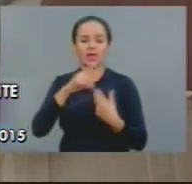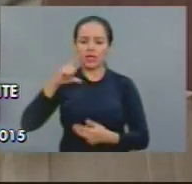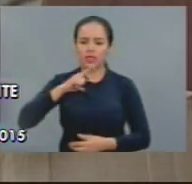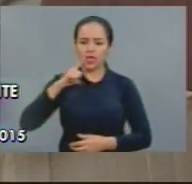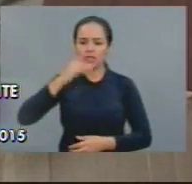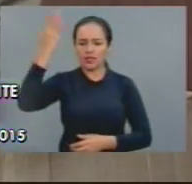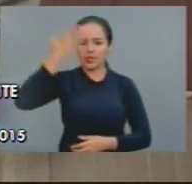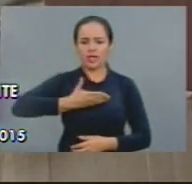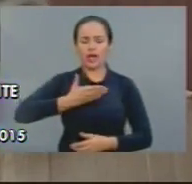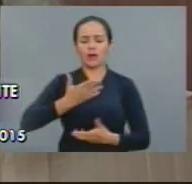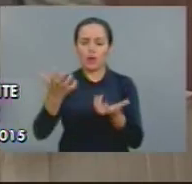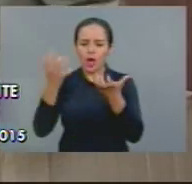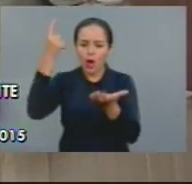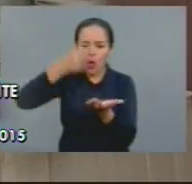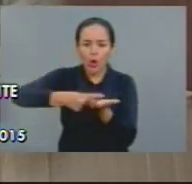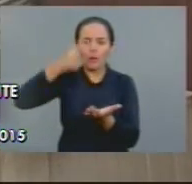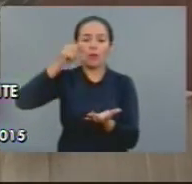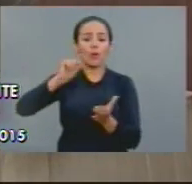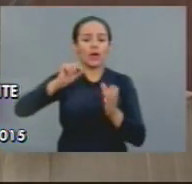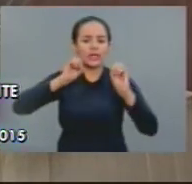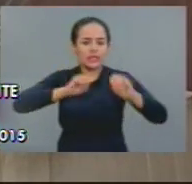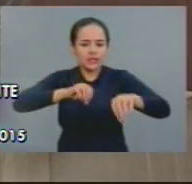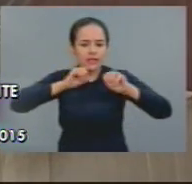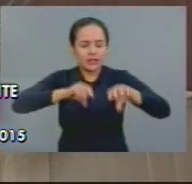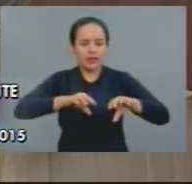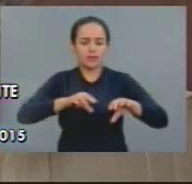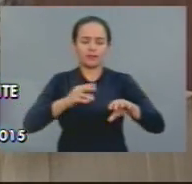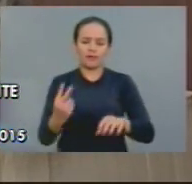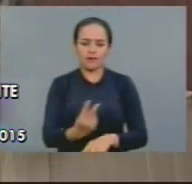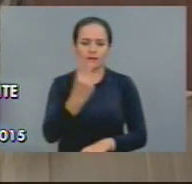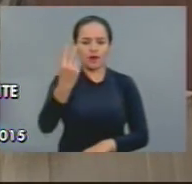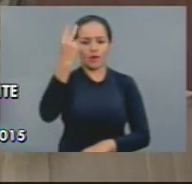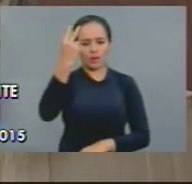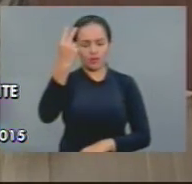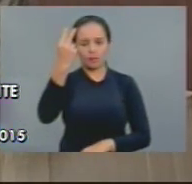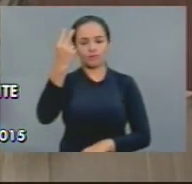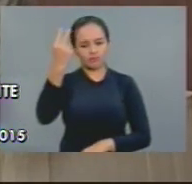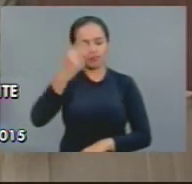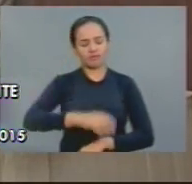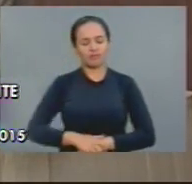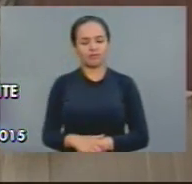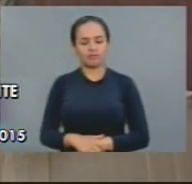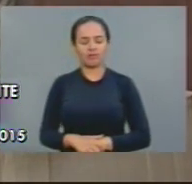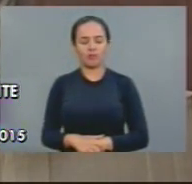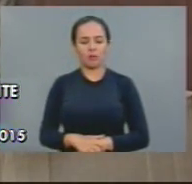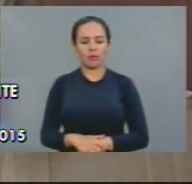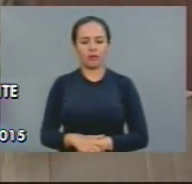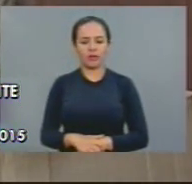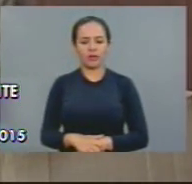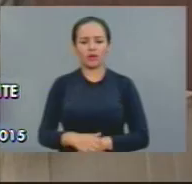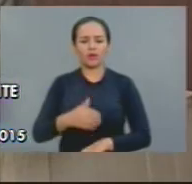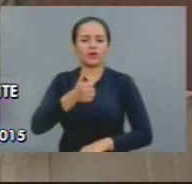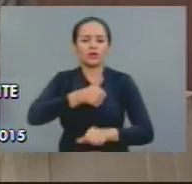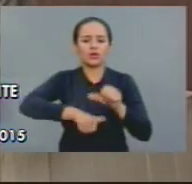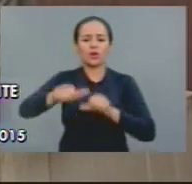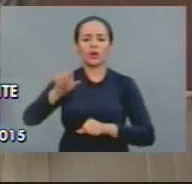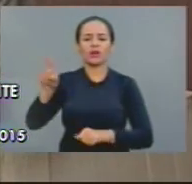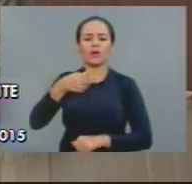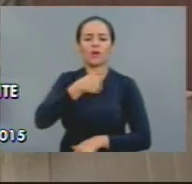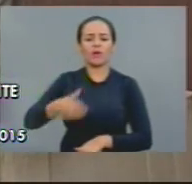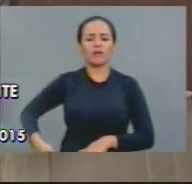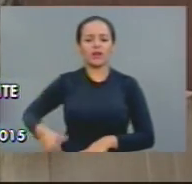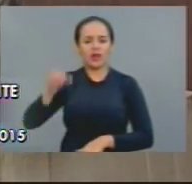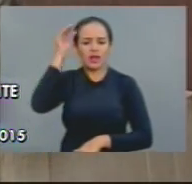a democracia, com a justiça social. Porque o governador descumpriu